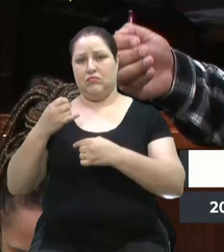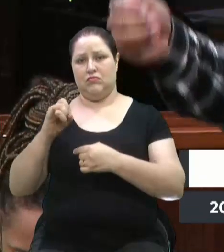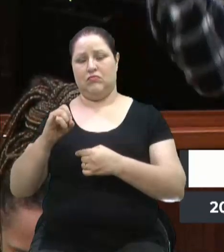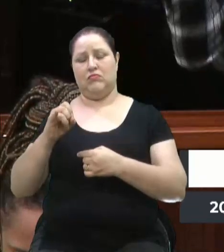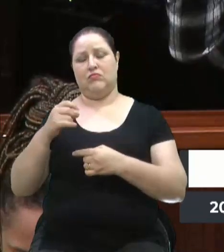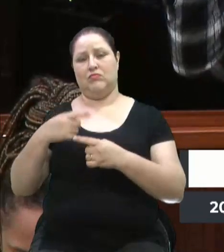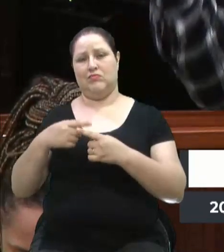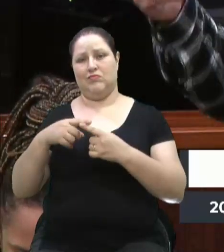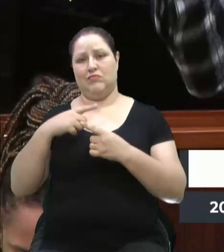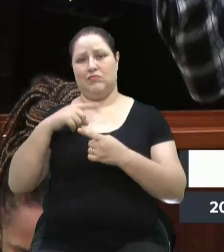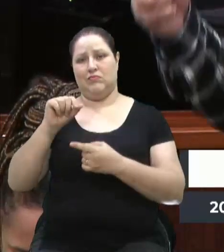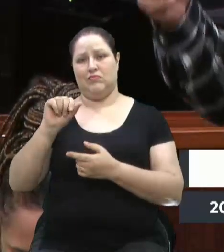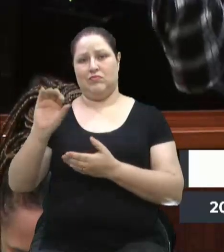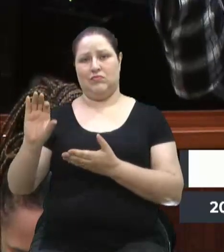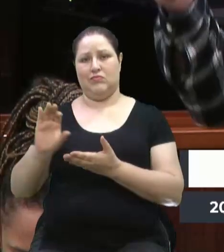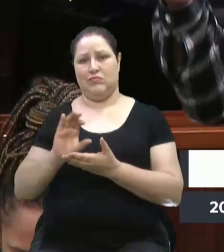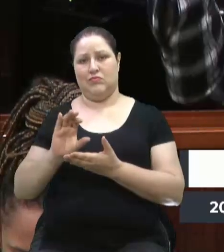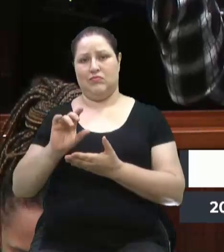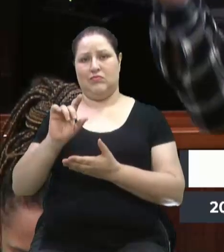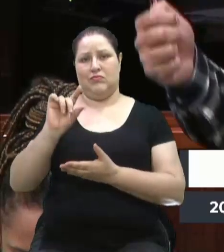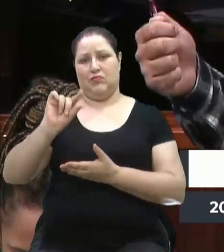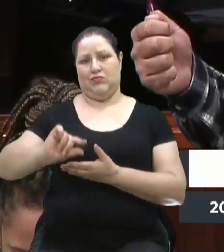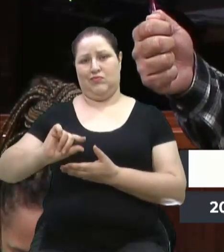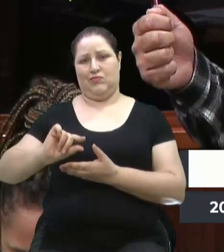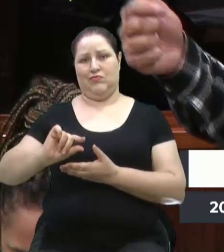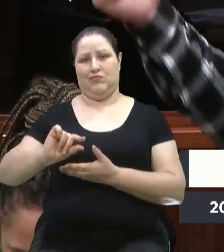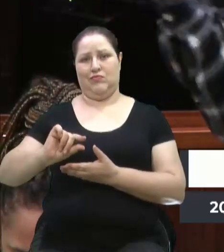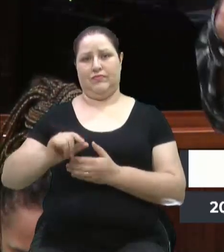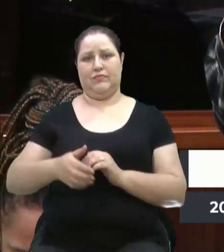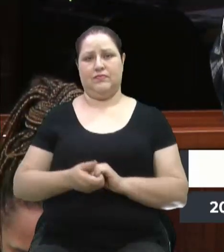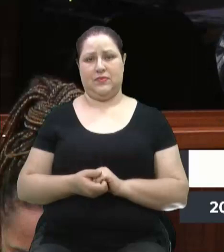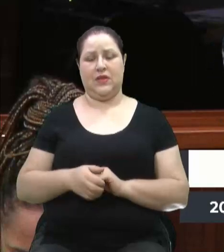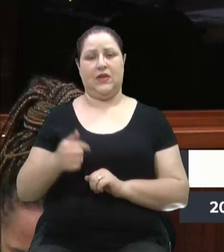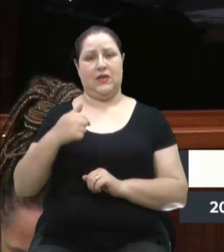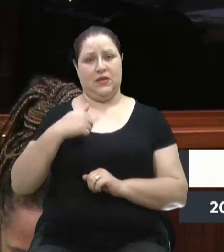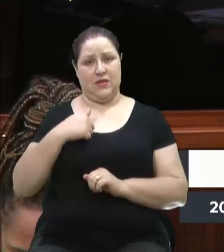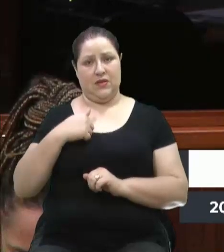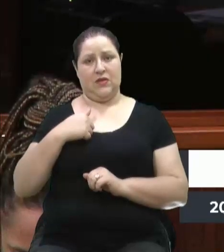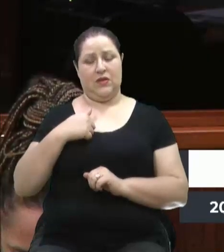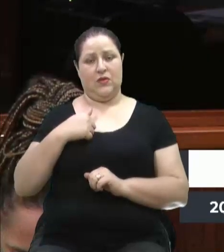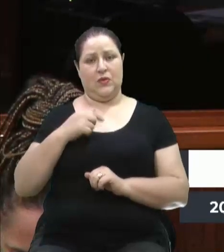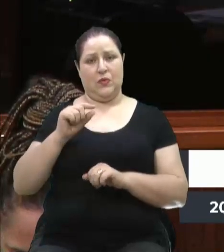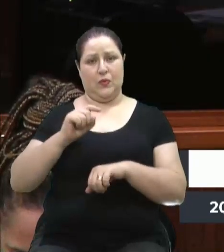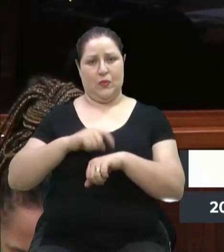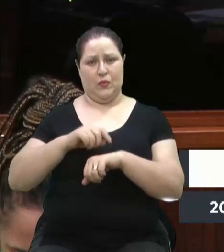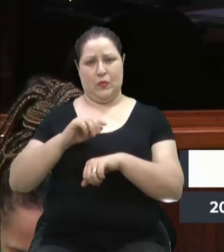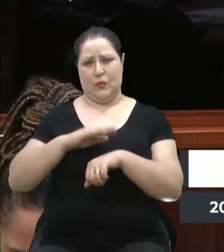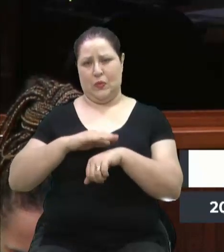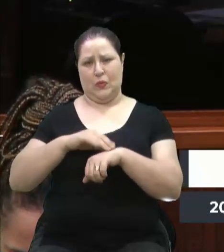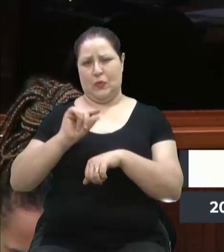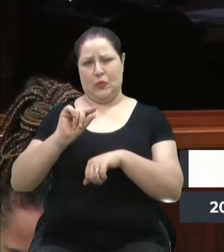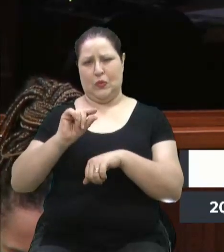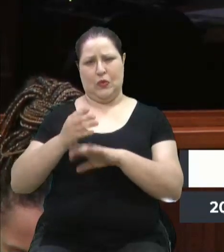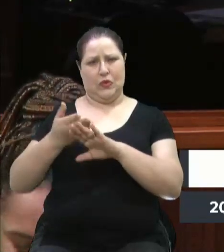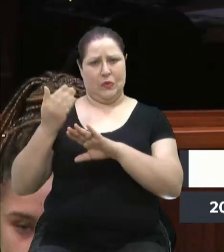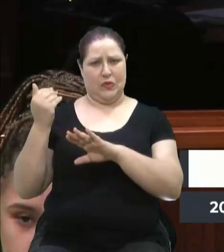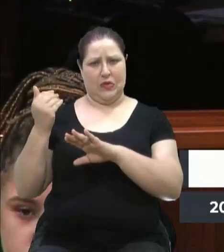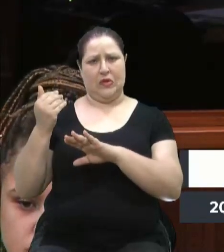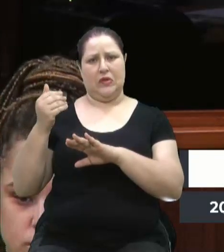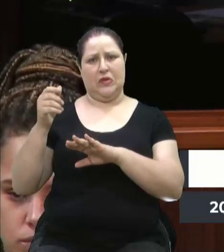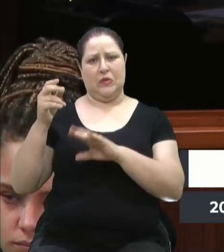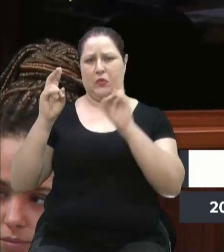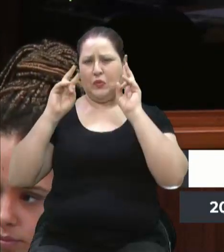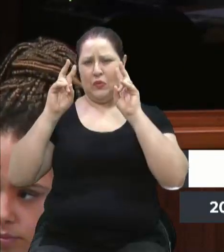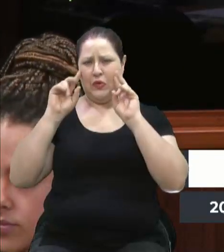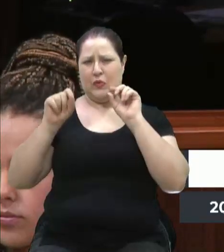pequeno. Vocês têm afirmado aqui que o recurso é pequeno, e eu, há pouco tempo atrás, não lembro qual vereador que disse que se tem